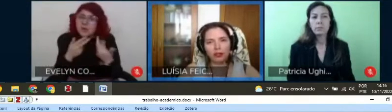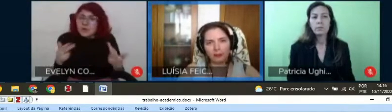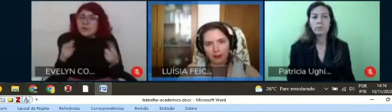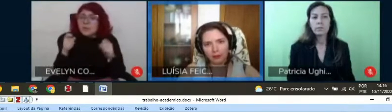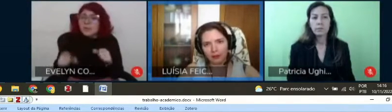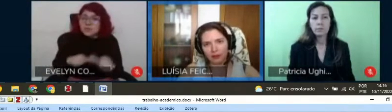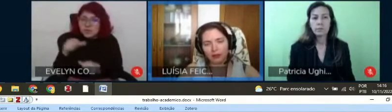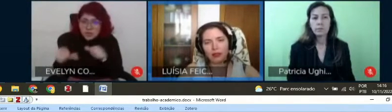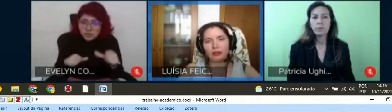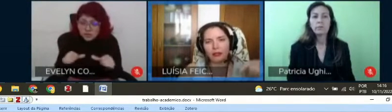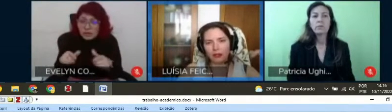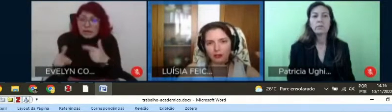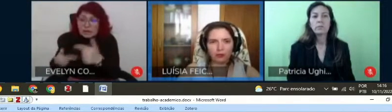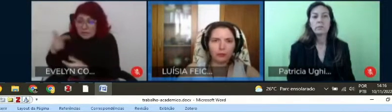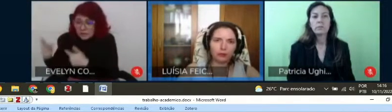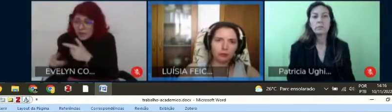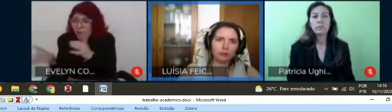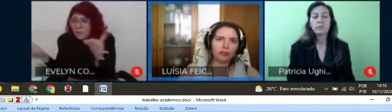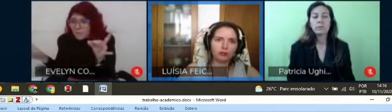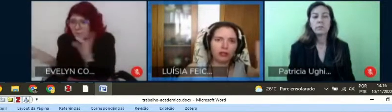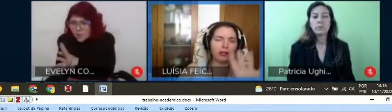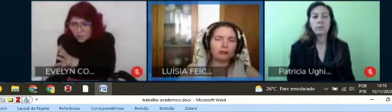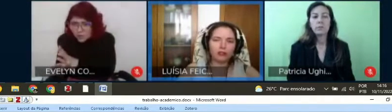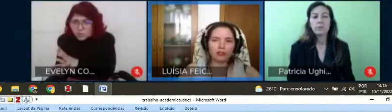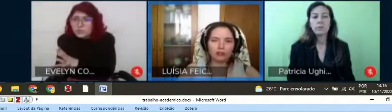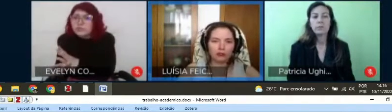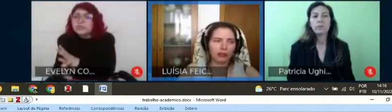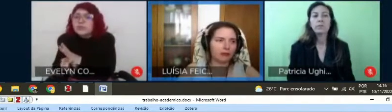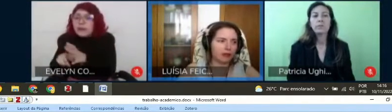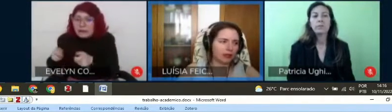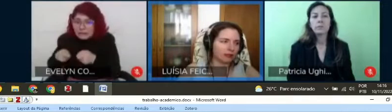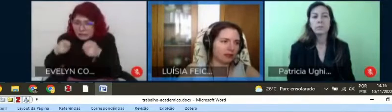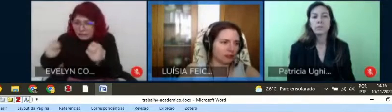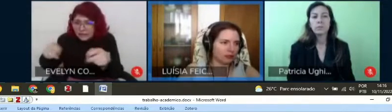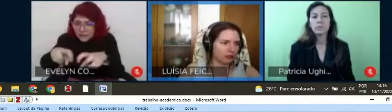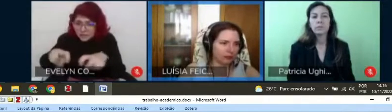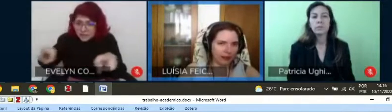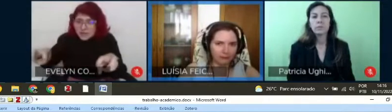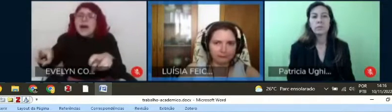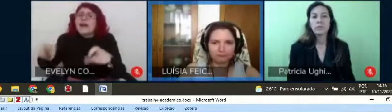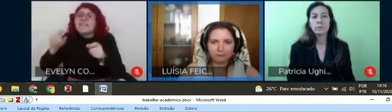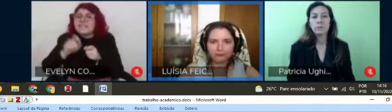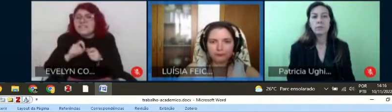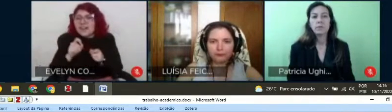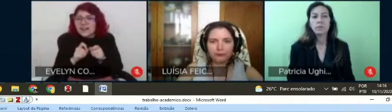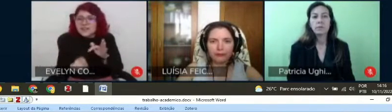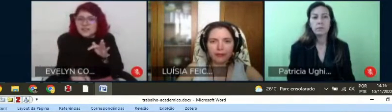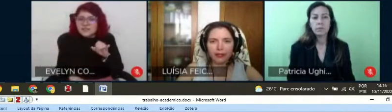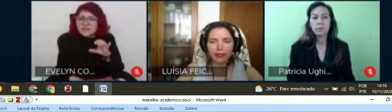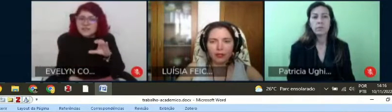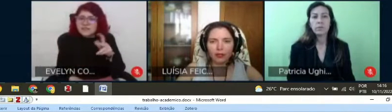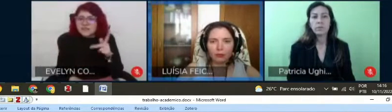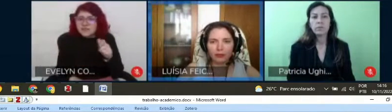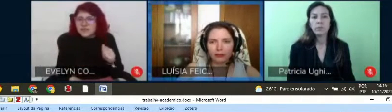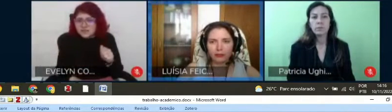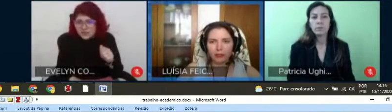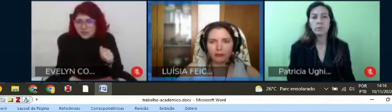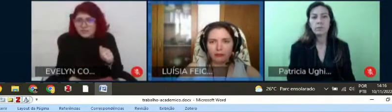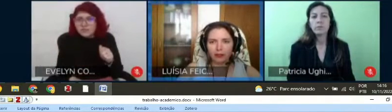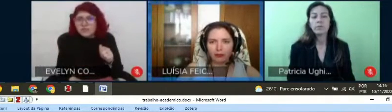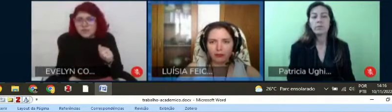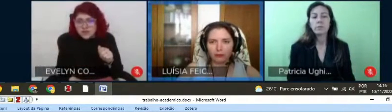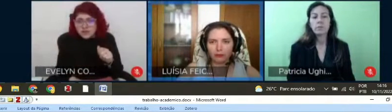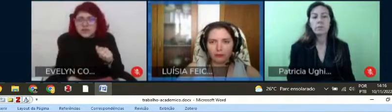momento de entregar para a banca. Daí tu se preocupa em gerar a ficha catalográfica e inserir no teu trabalho. O